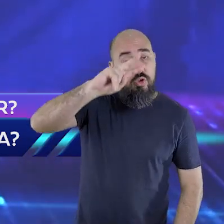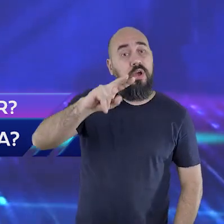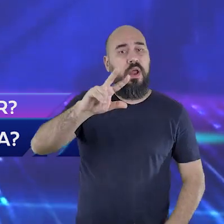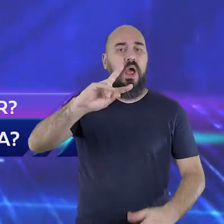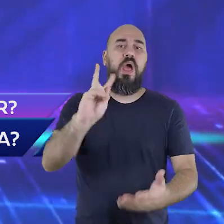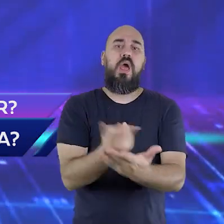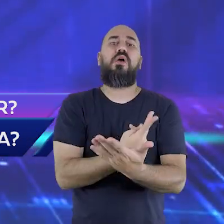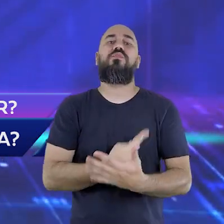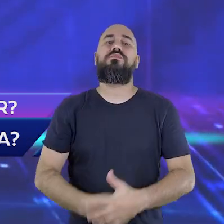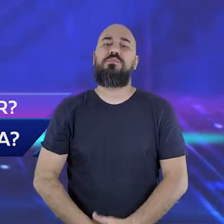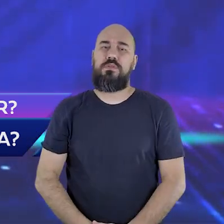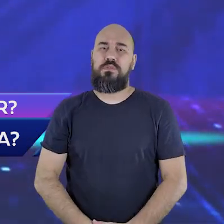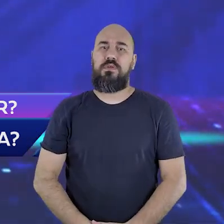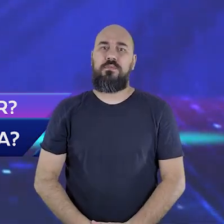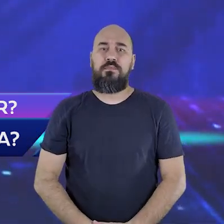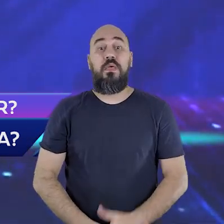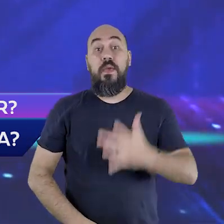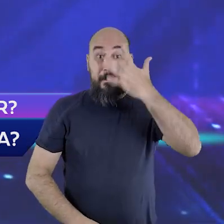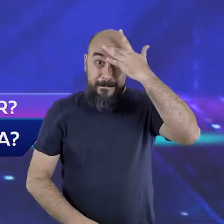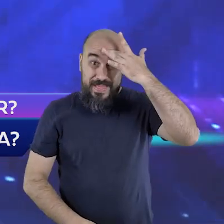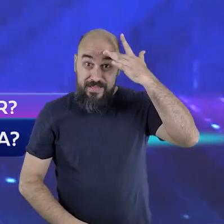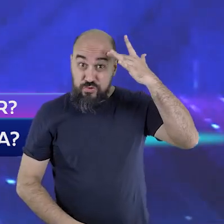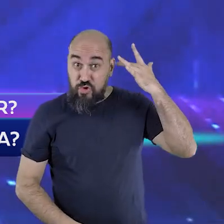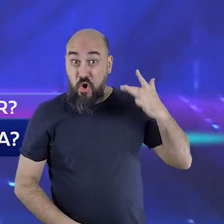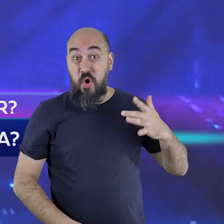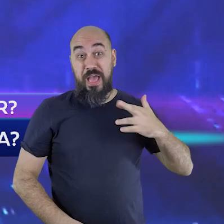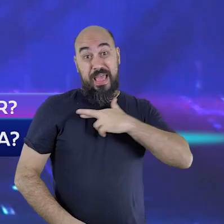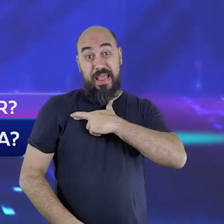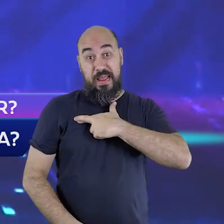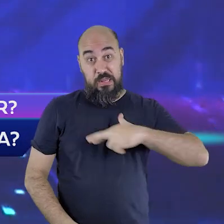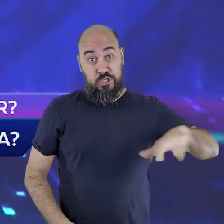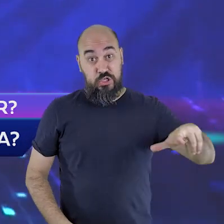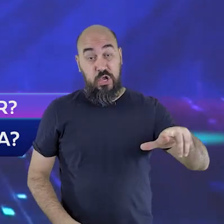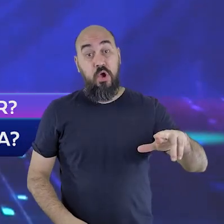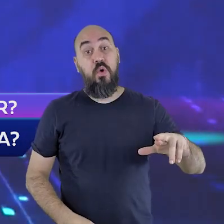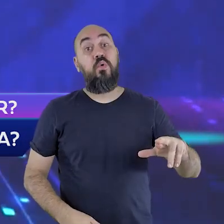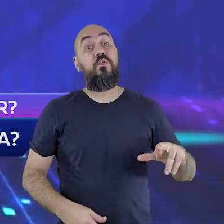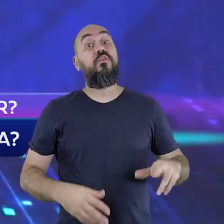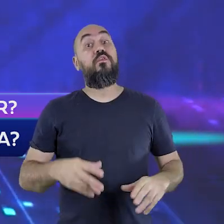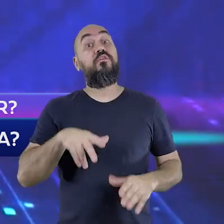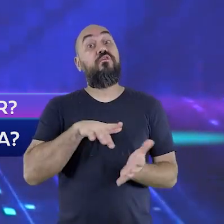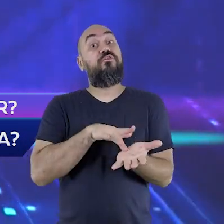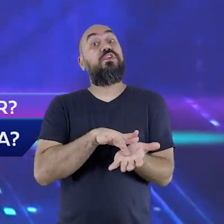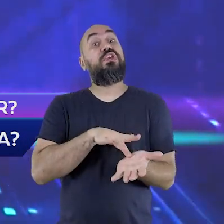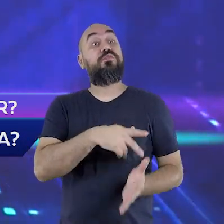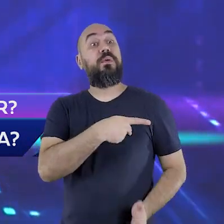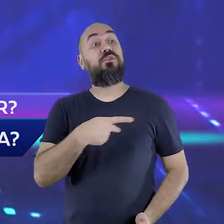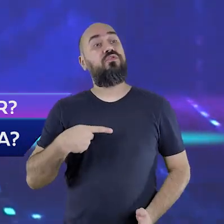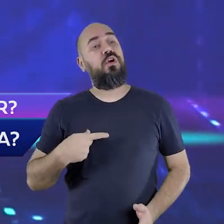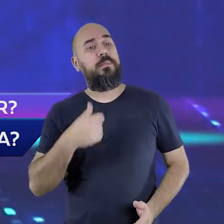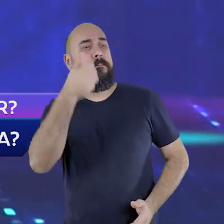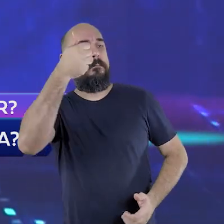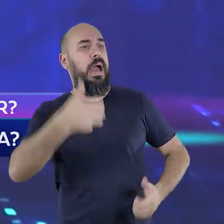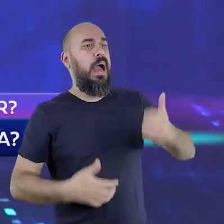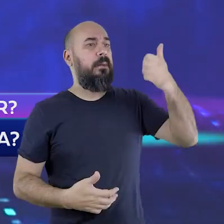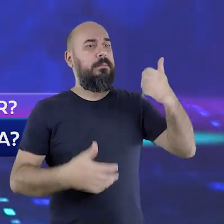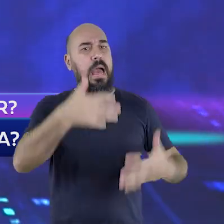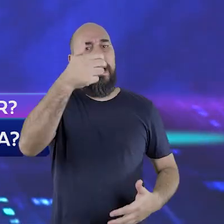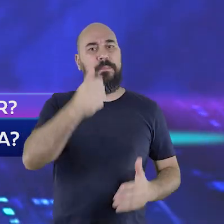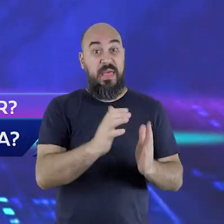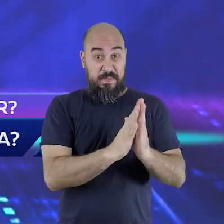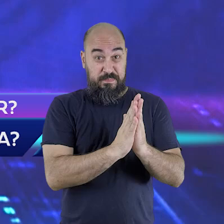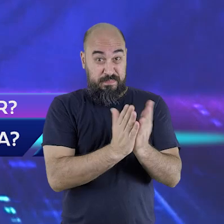cristã. Falsos guias religiosos introduziriam na igreja ensinos contrários ao da